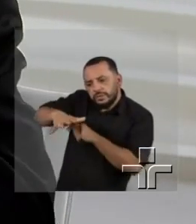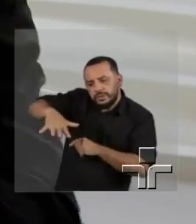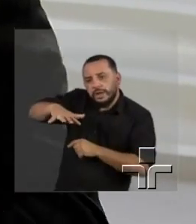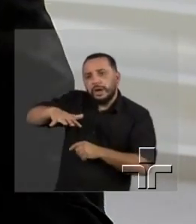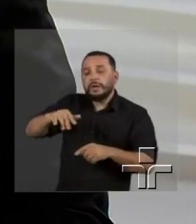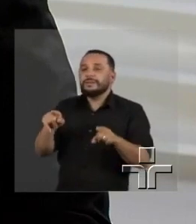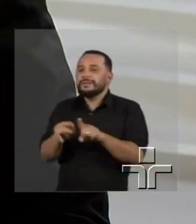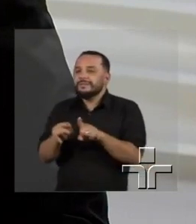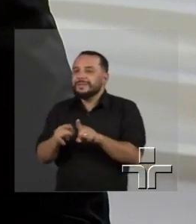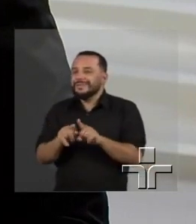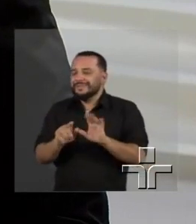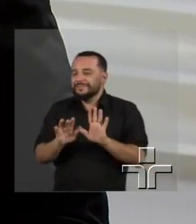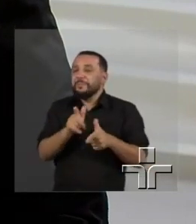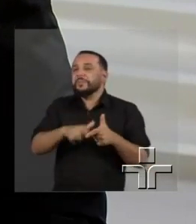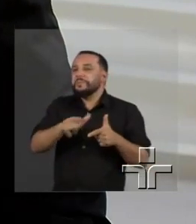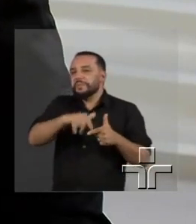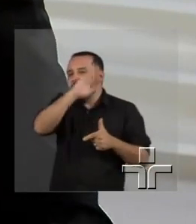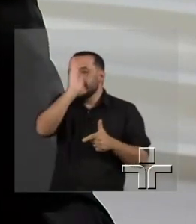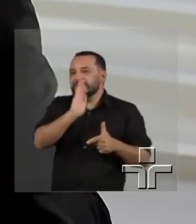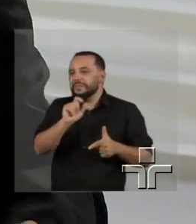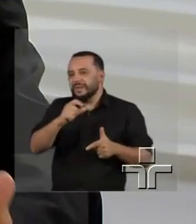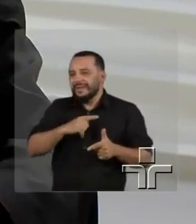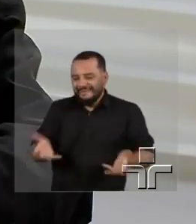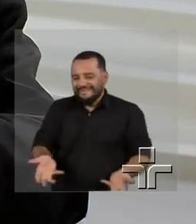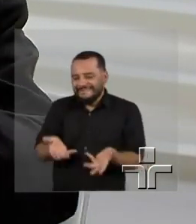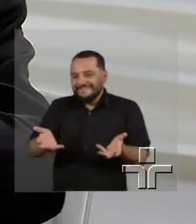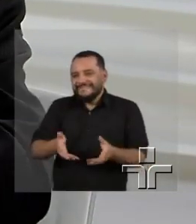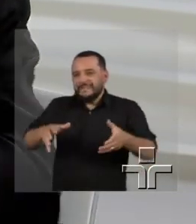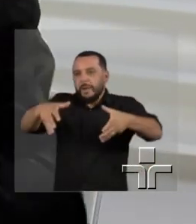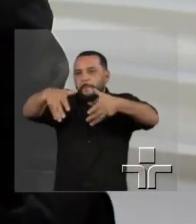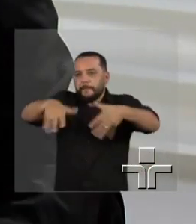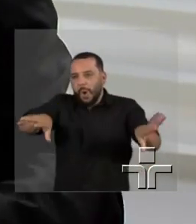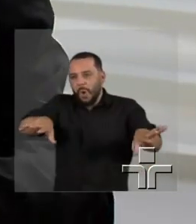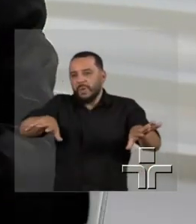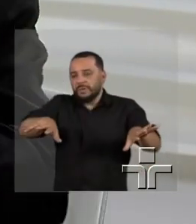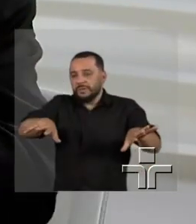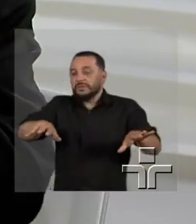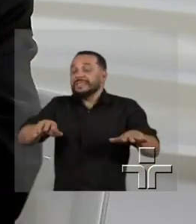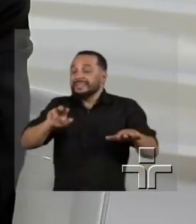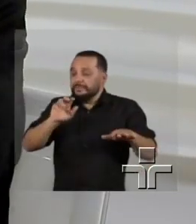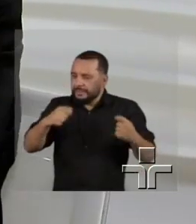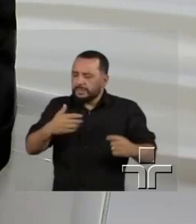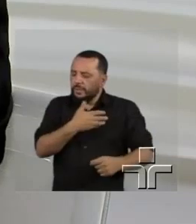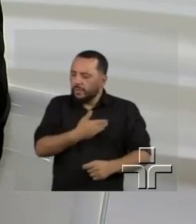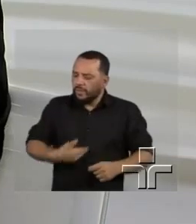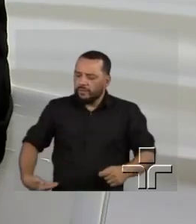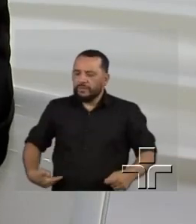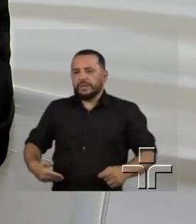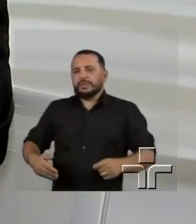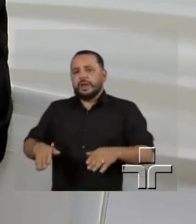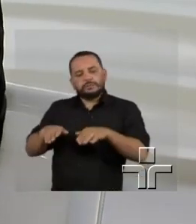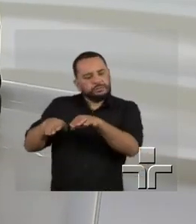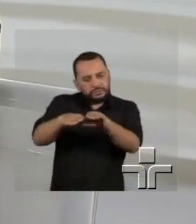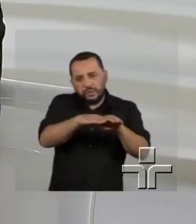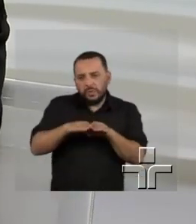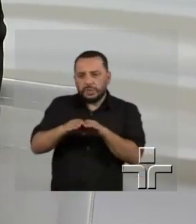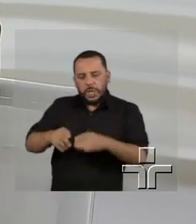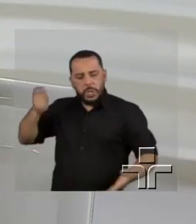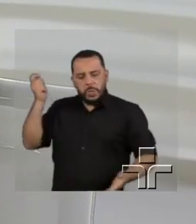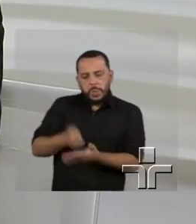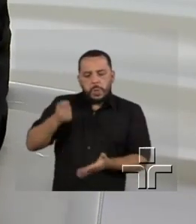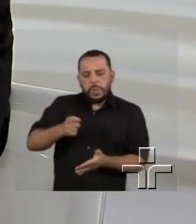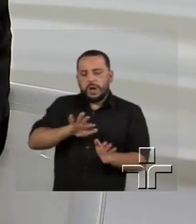Não, o presidente... O senhor disse que está otimista, mas o senhor torce por quê para os próximos meses? Não, eu torço como eu sempre torci,